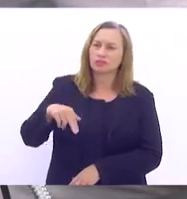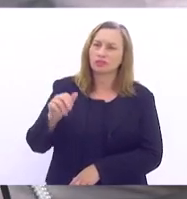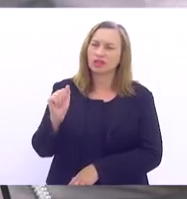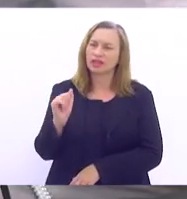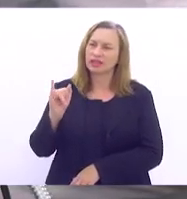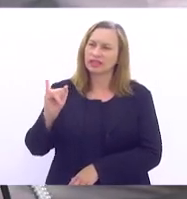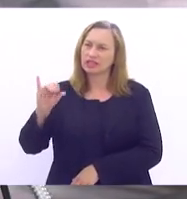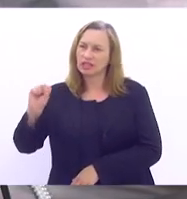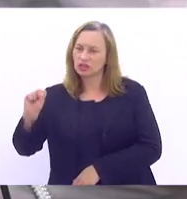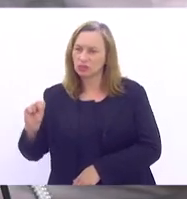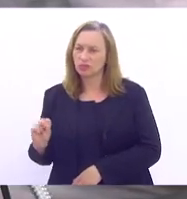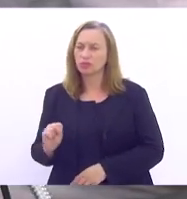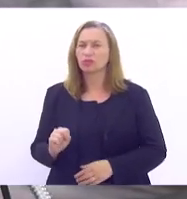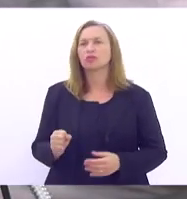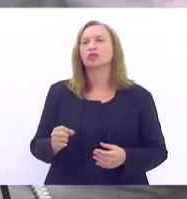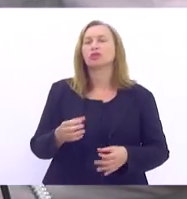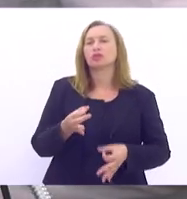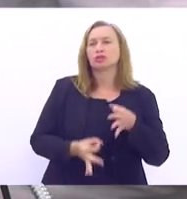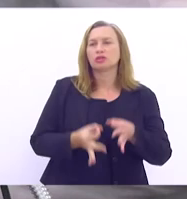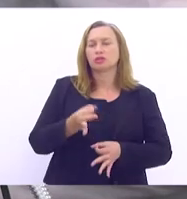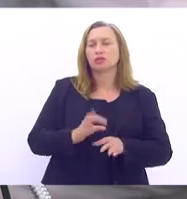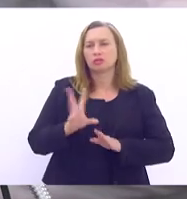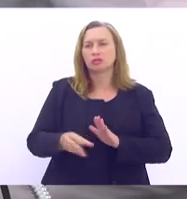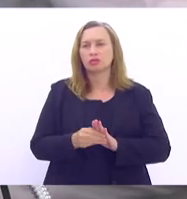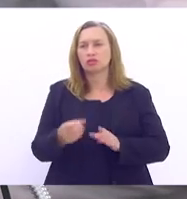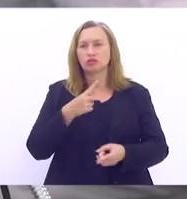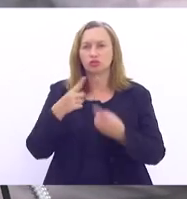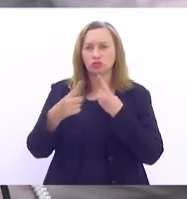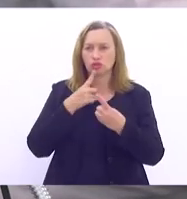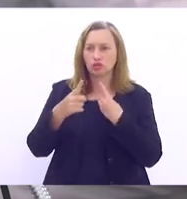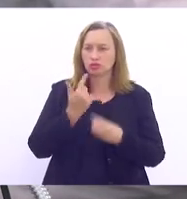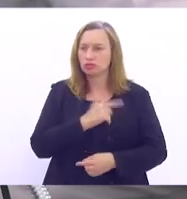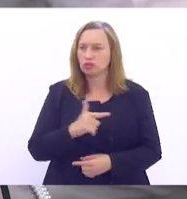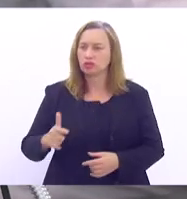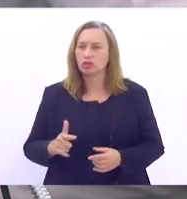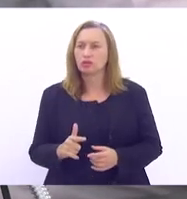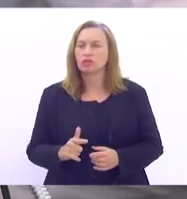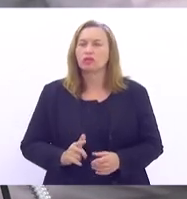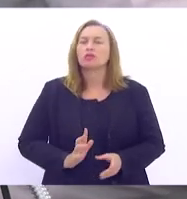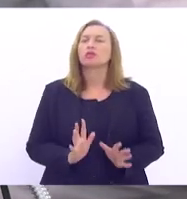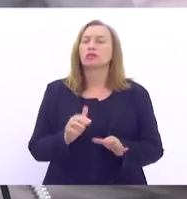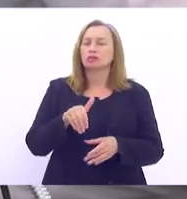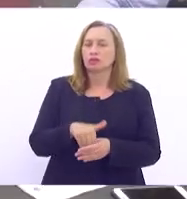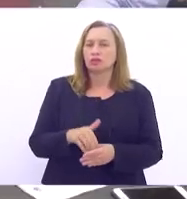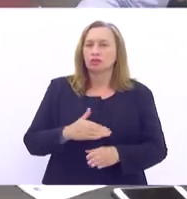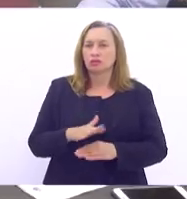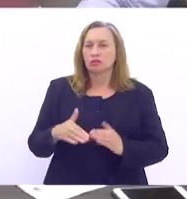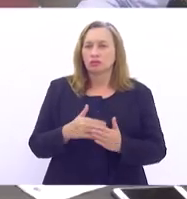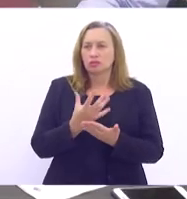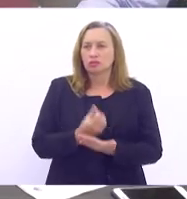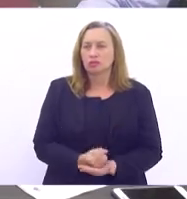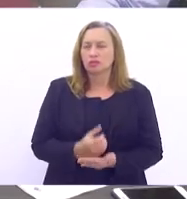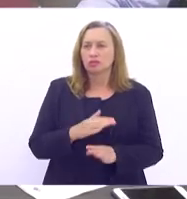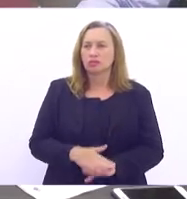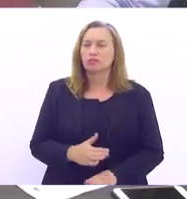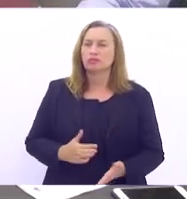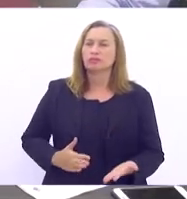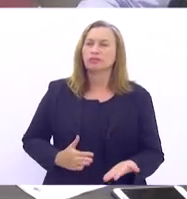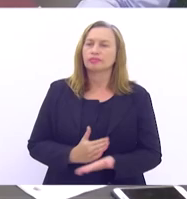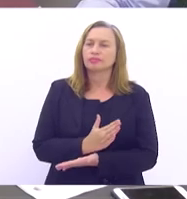com emendas. Em discussão. Não havendo quem queira discutir, encerrada a discussão. Em votação, os senhores que aprovam, permaneçam como